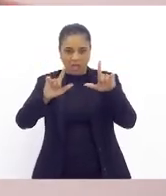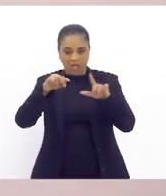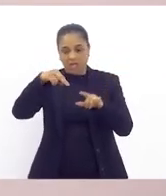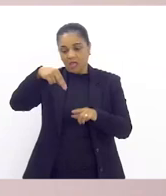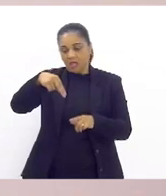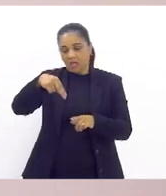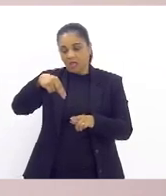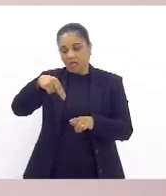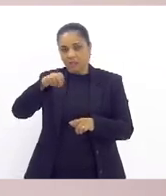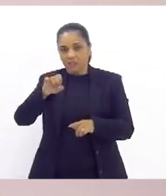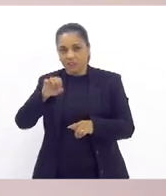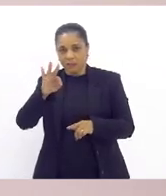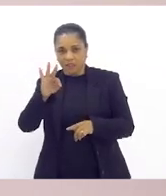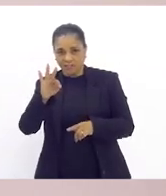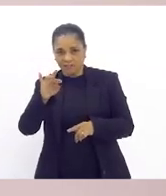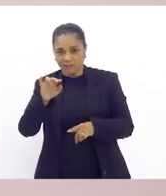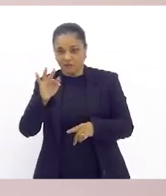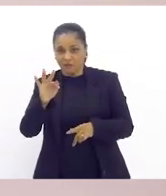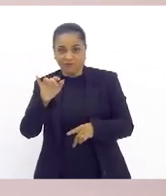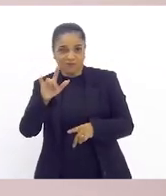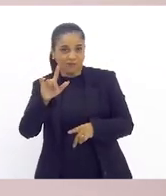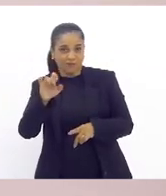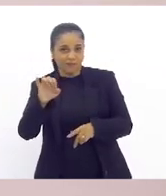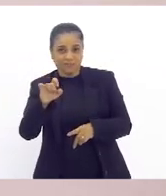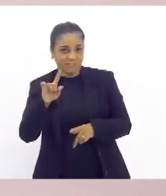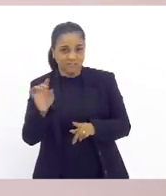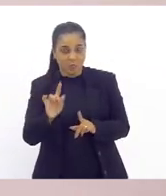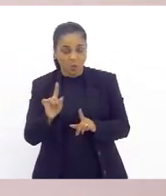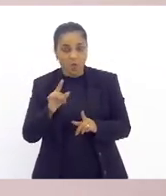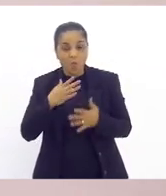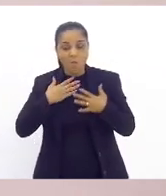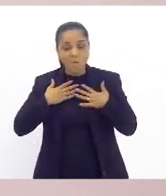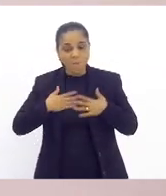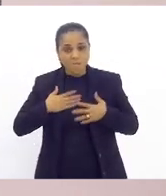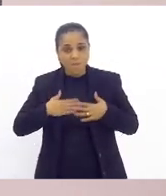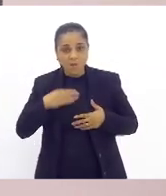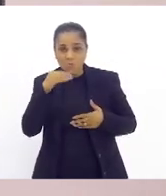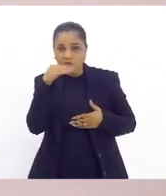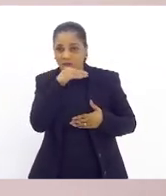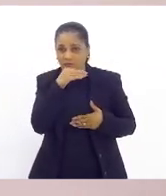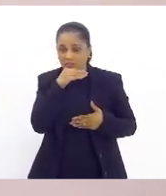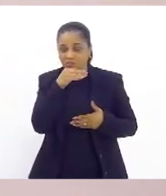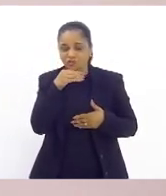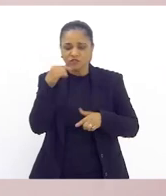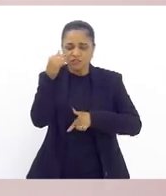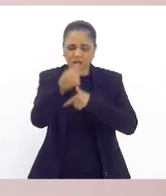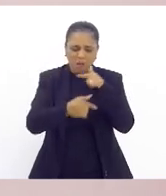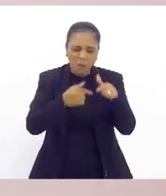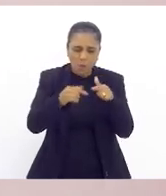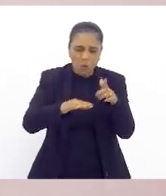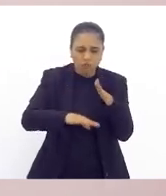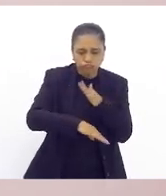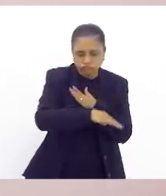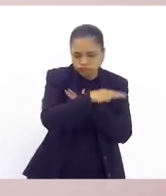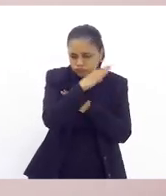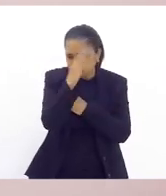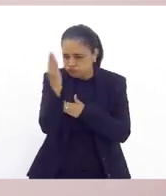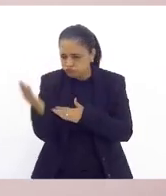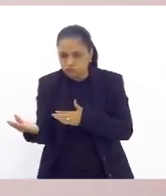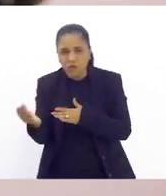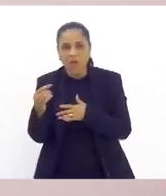não eu tô falando de um banho quente depois de um dia de trabalho de uma comida quente esquentada pelo micro-ondas